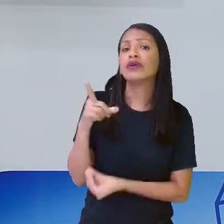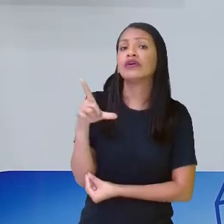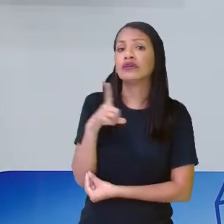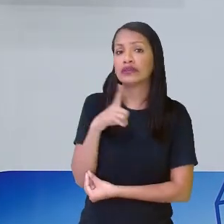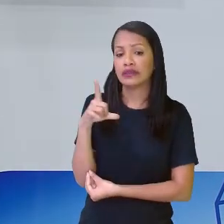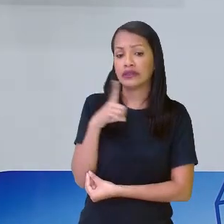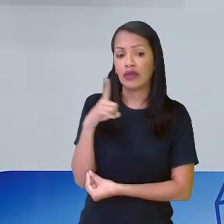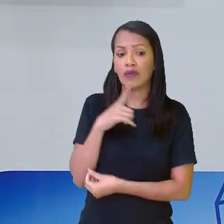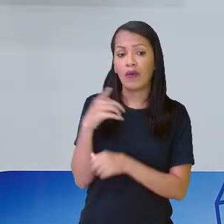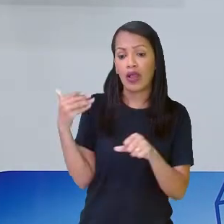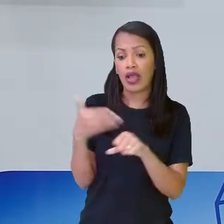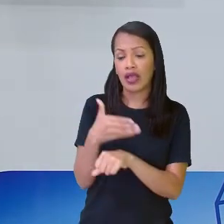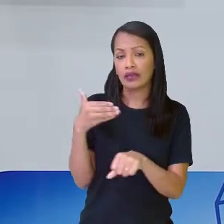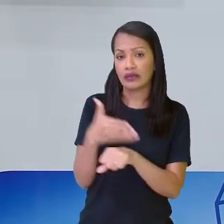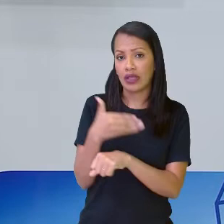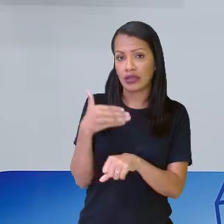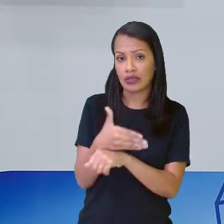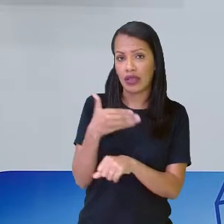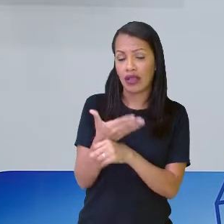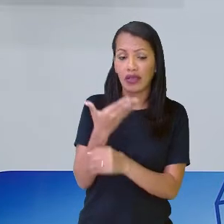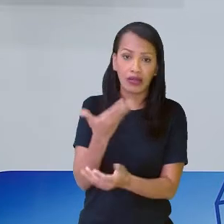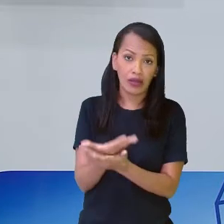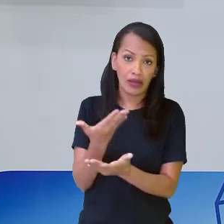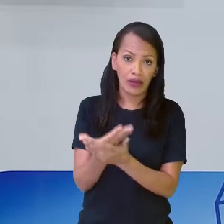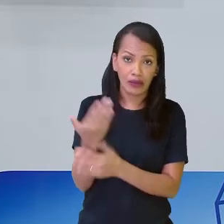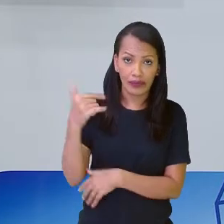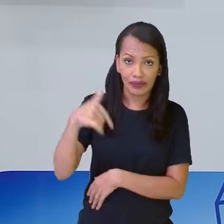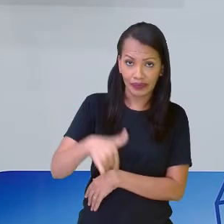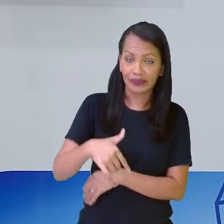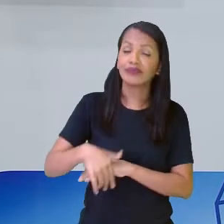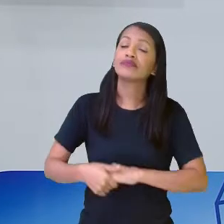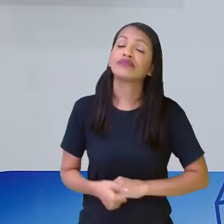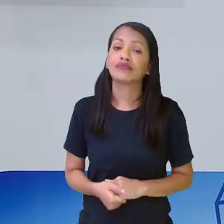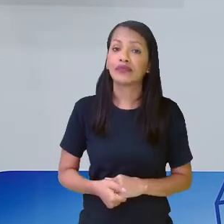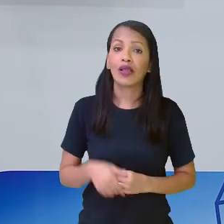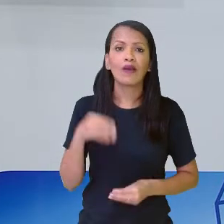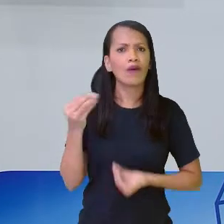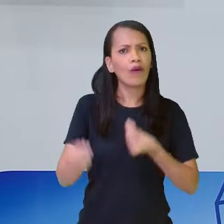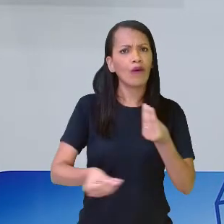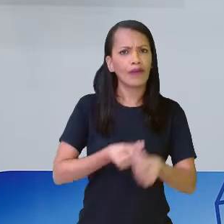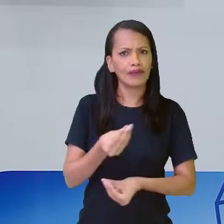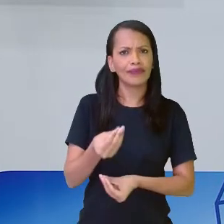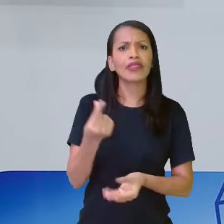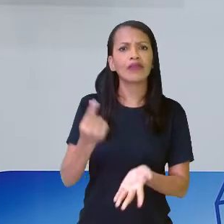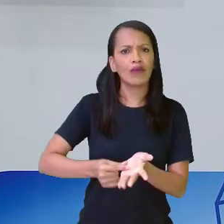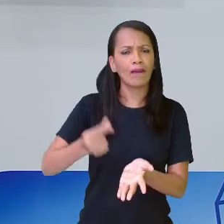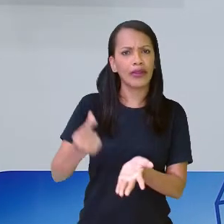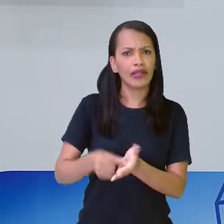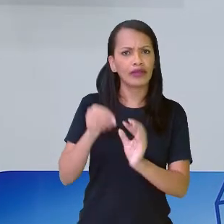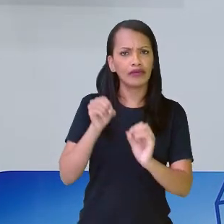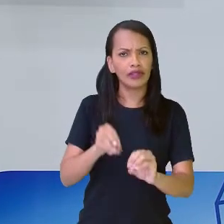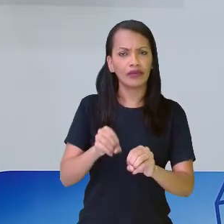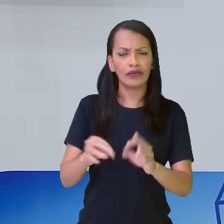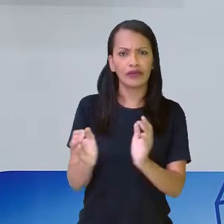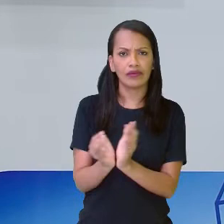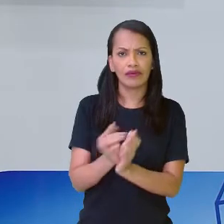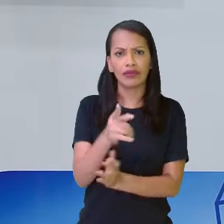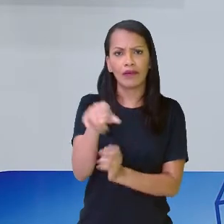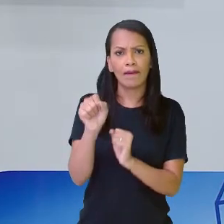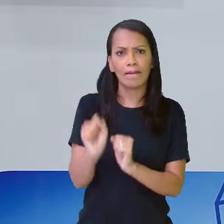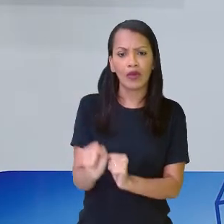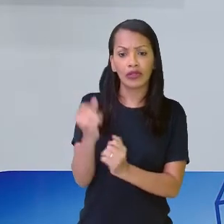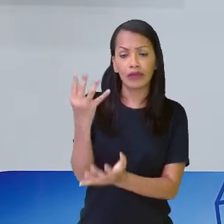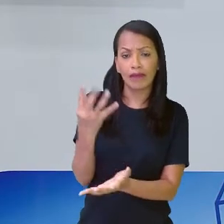de acessarmos as nossas aulas aqui. E uma delas é via aplicativo. Pois é, você pode